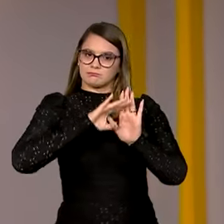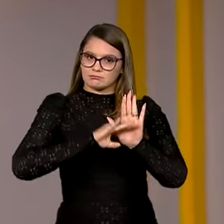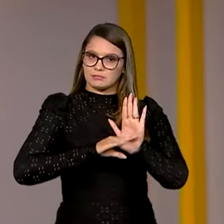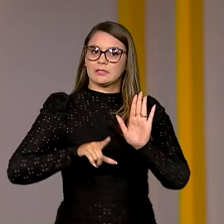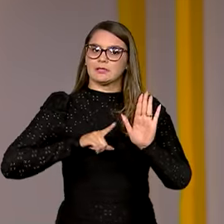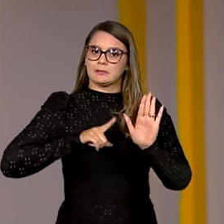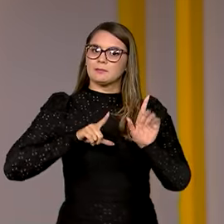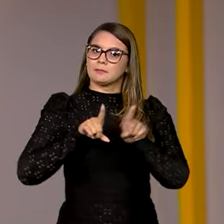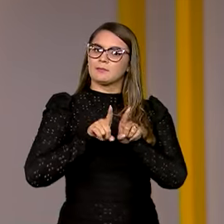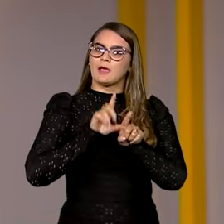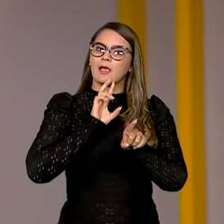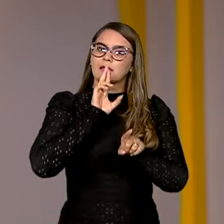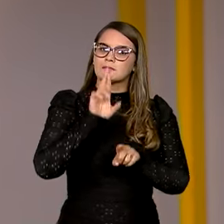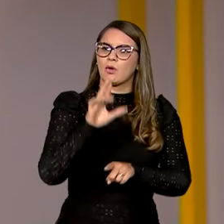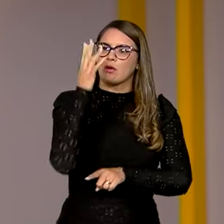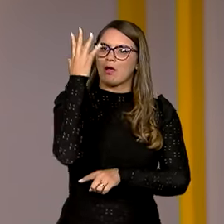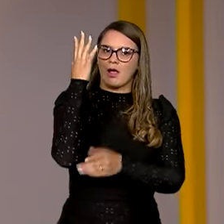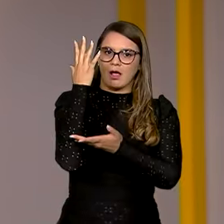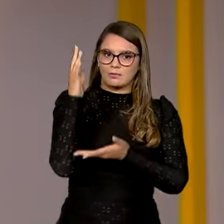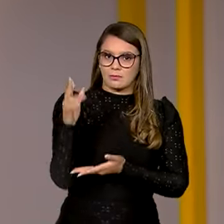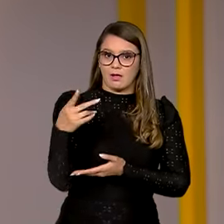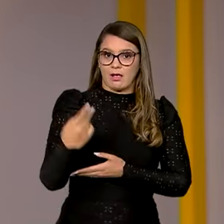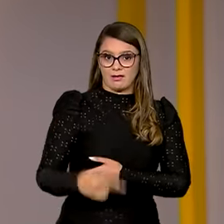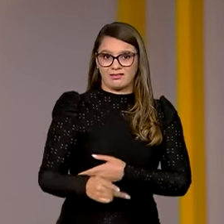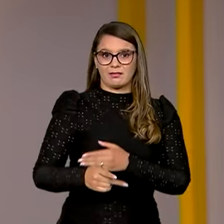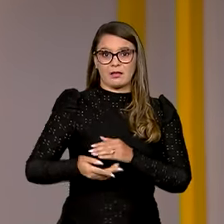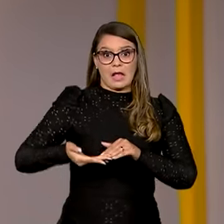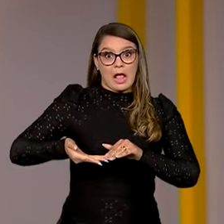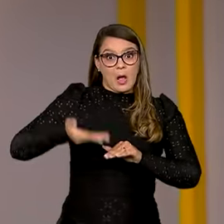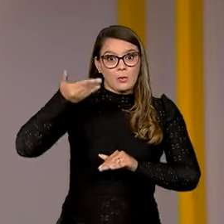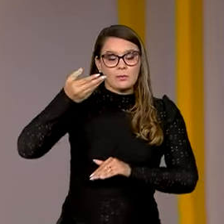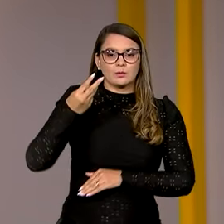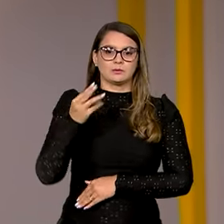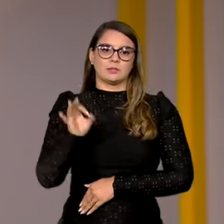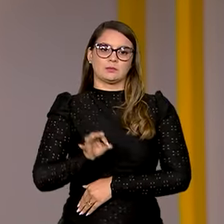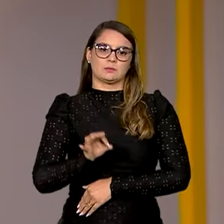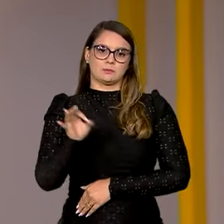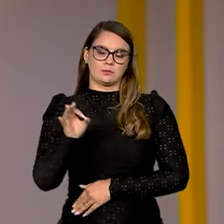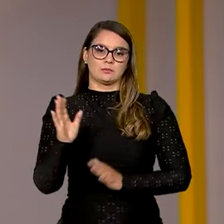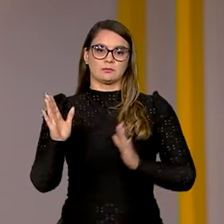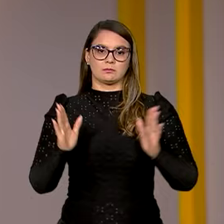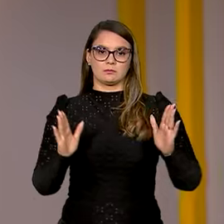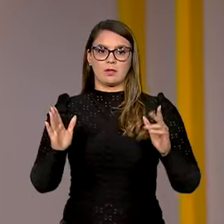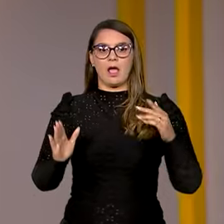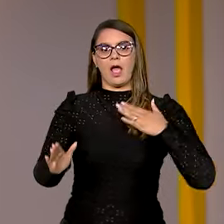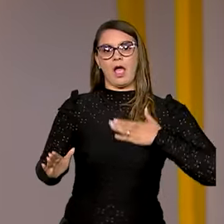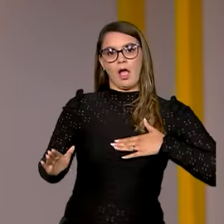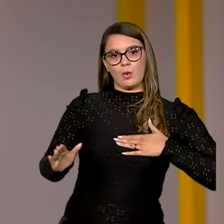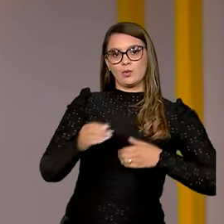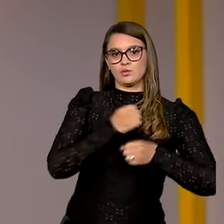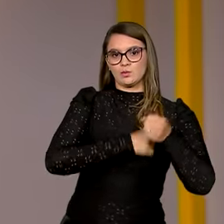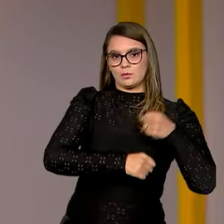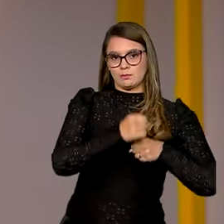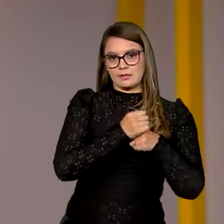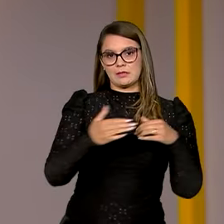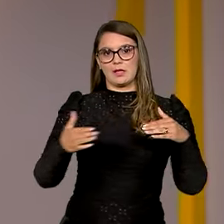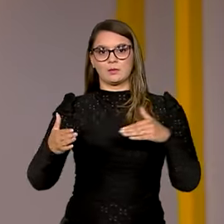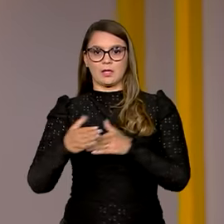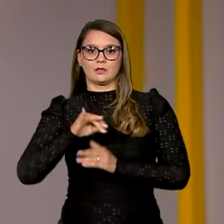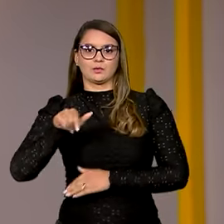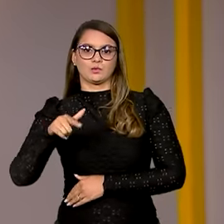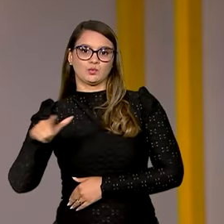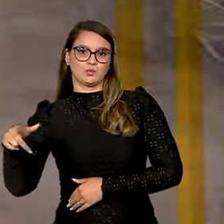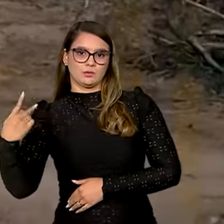é uma resposta ao desmatamento no bioma, que cresceu 3% entre agosto do ano passado e julho deste